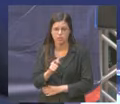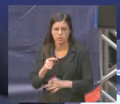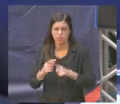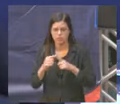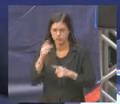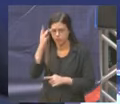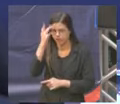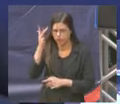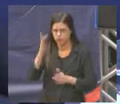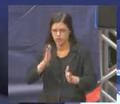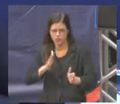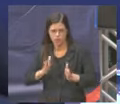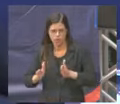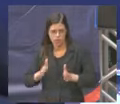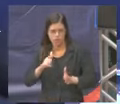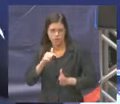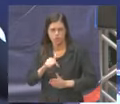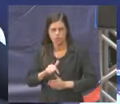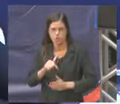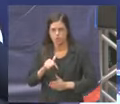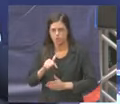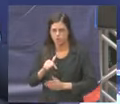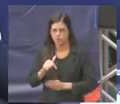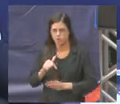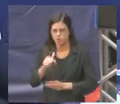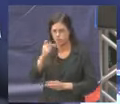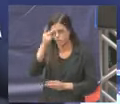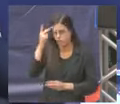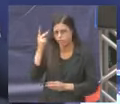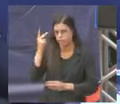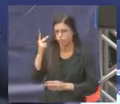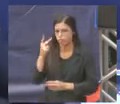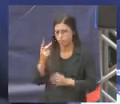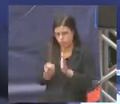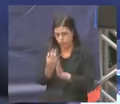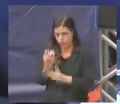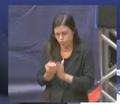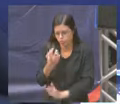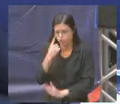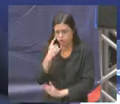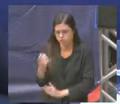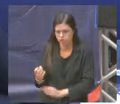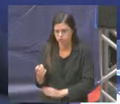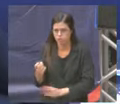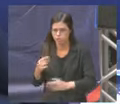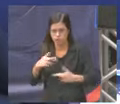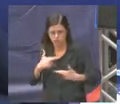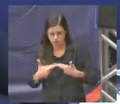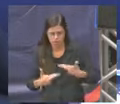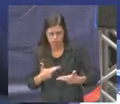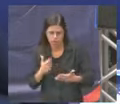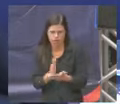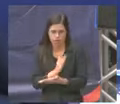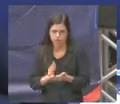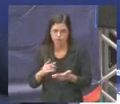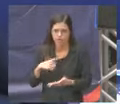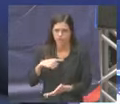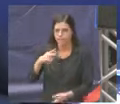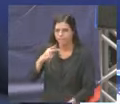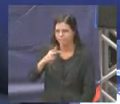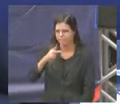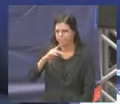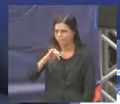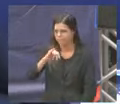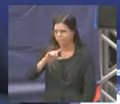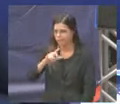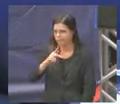acesso do indivíduo, que é o gerador, né? do resíduo, a possibilidade da reciclagem. Muitas vezes você está com pilha em casa, você não sabe onde coloca, né? Se